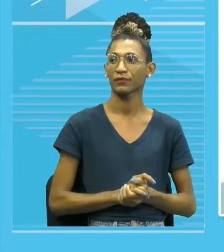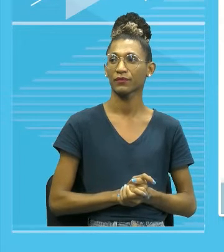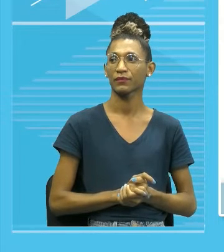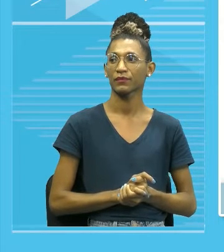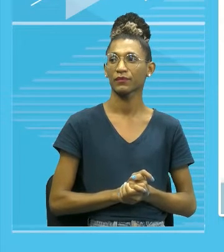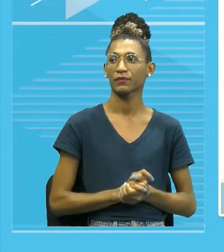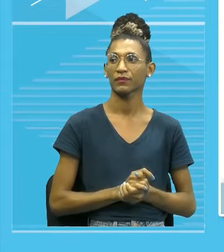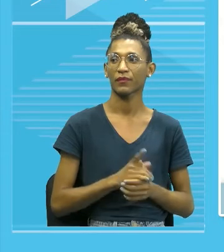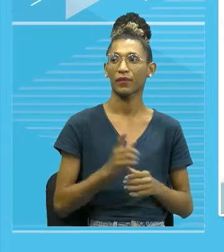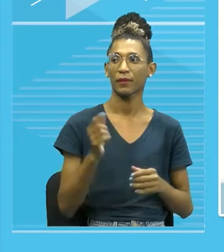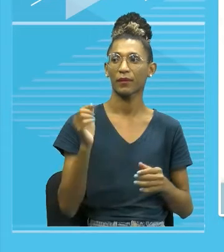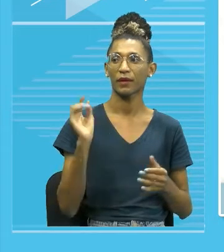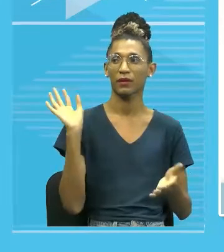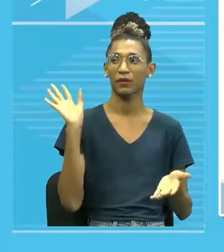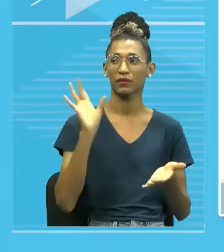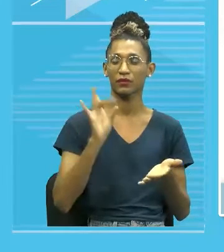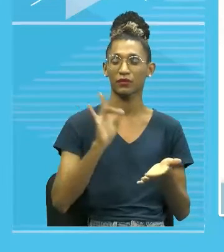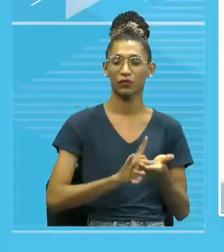confirme